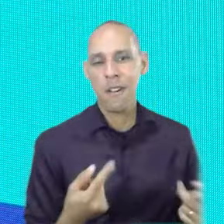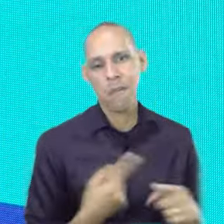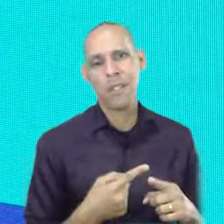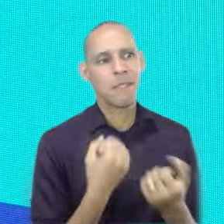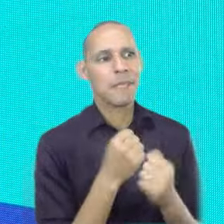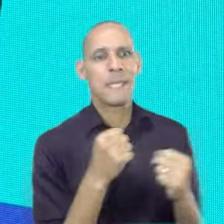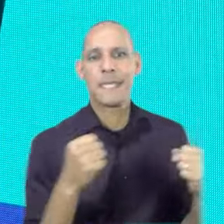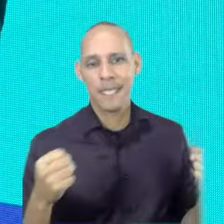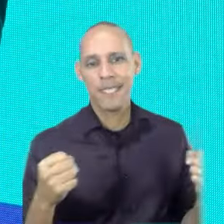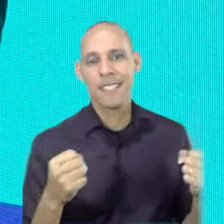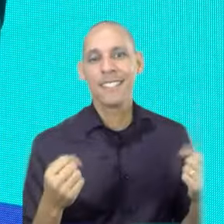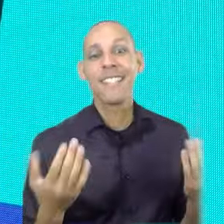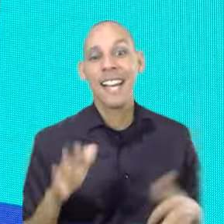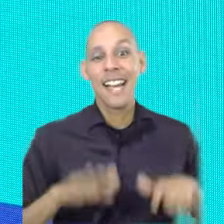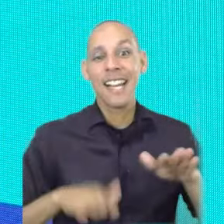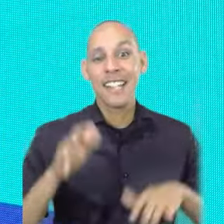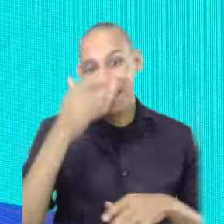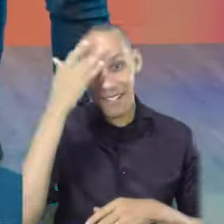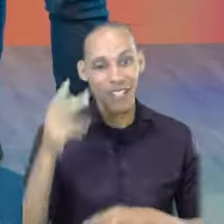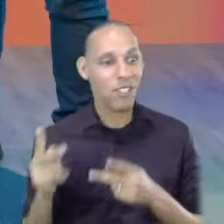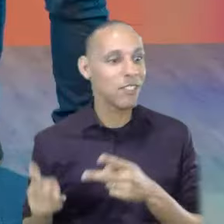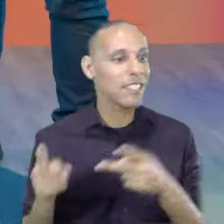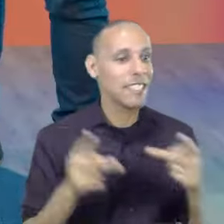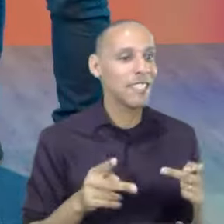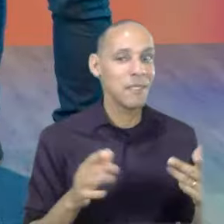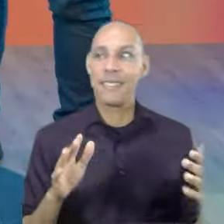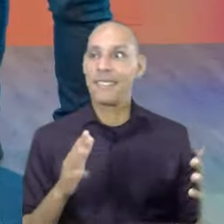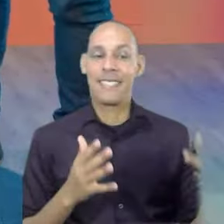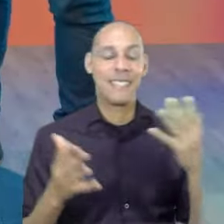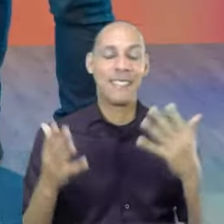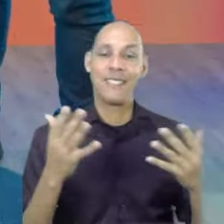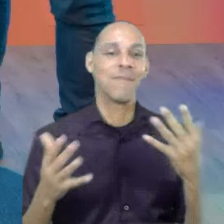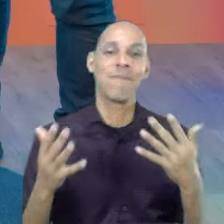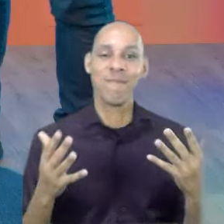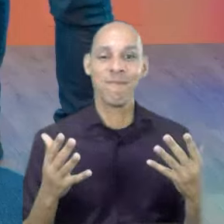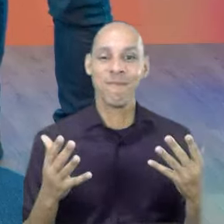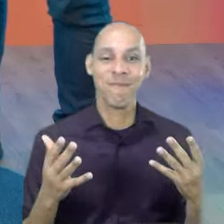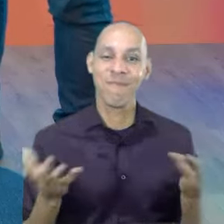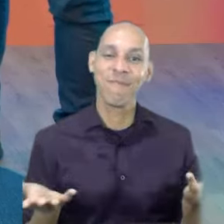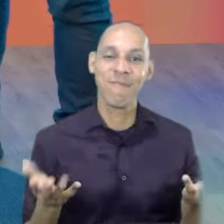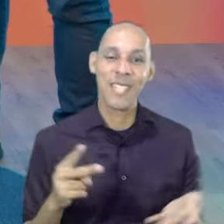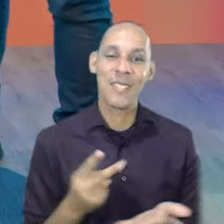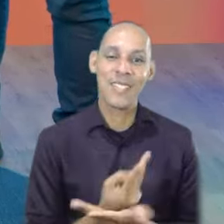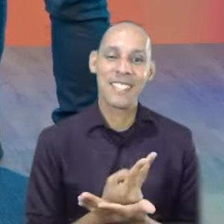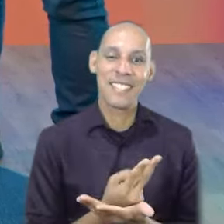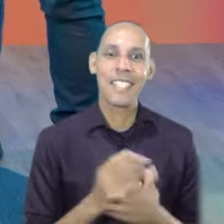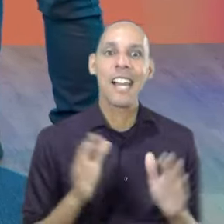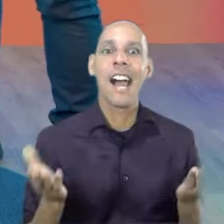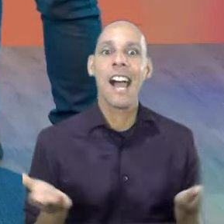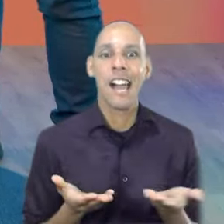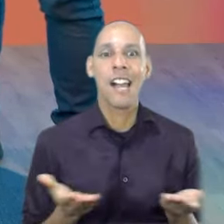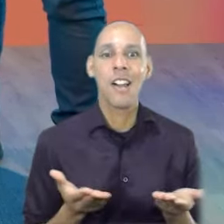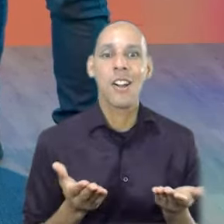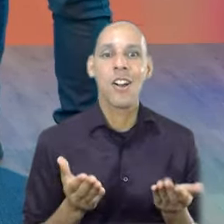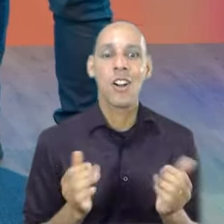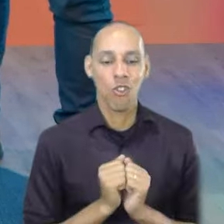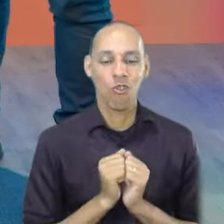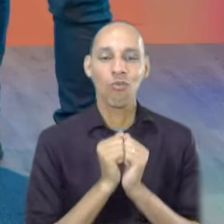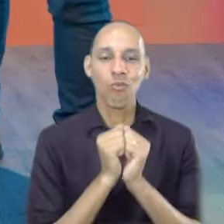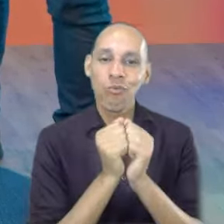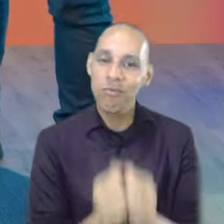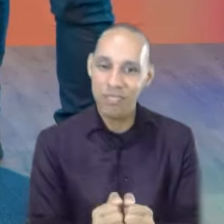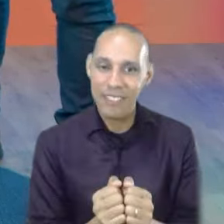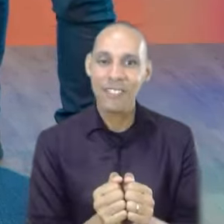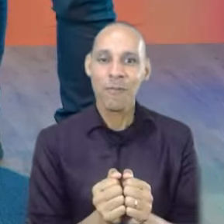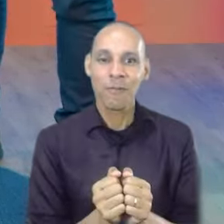entendeu que os clientes às vezes vão com um determinado objetivo e ficavam um pouco perdidos dentro do evento. Agora a gente juntou essas